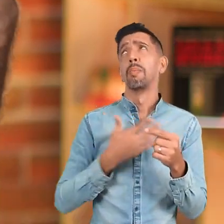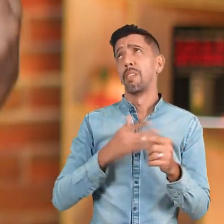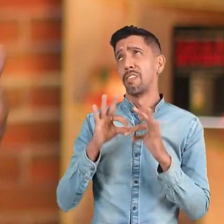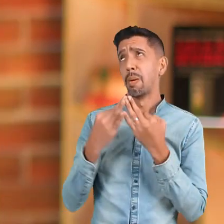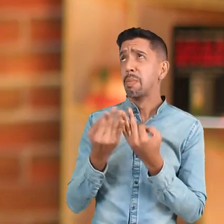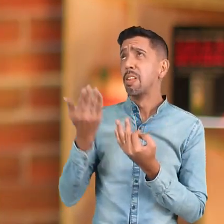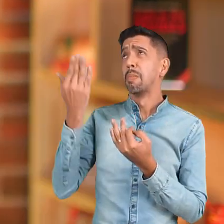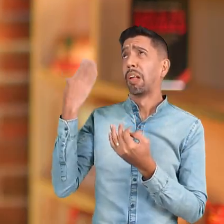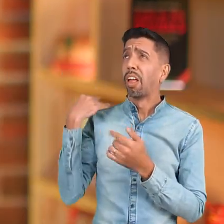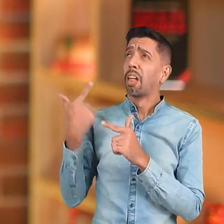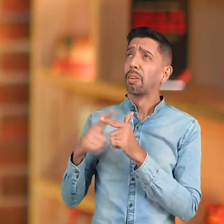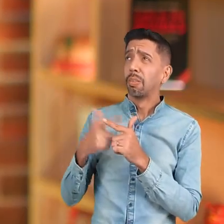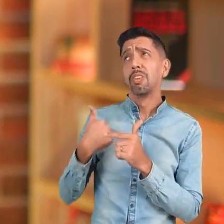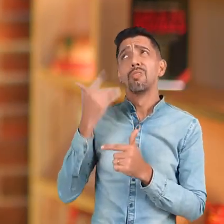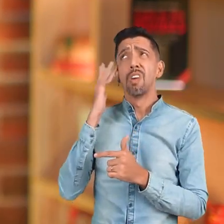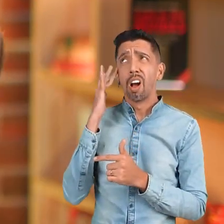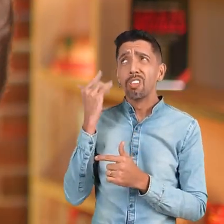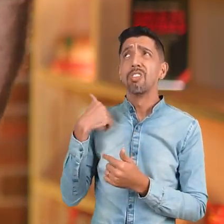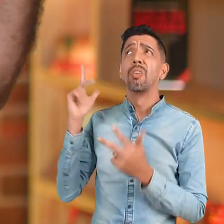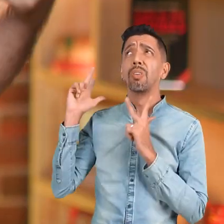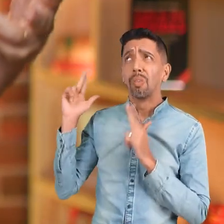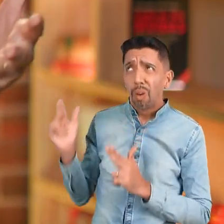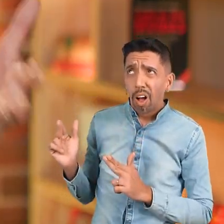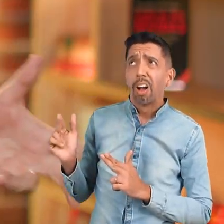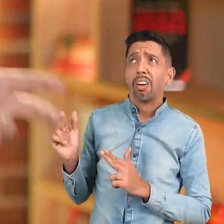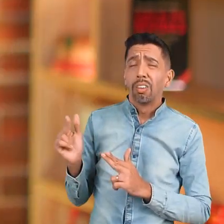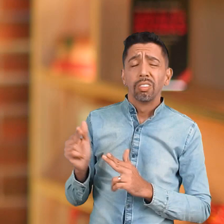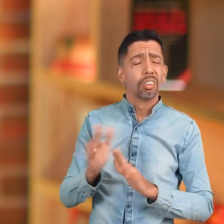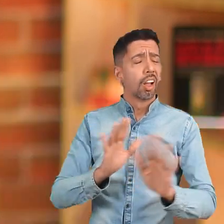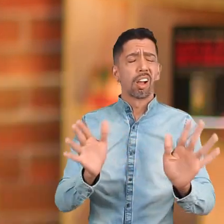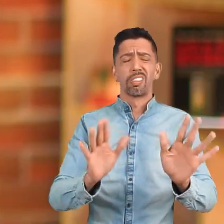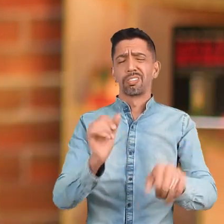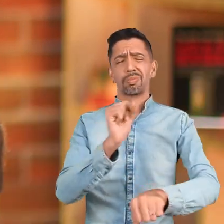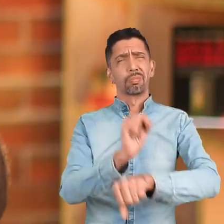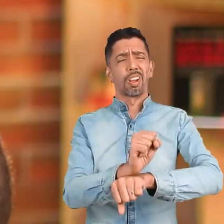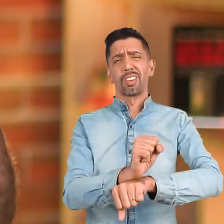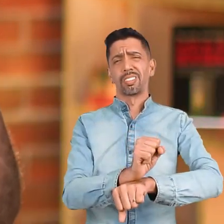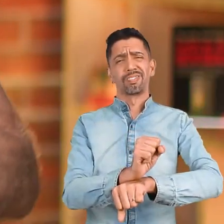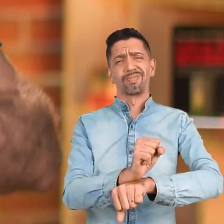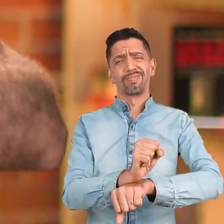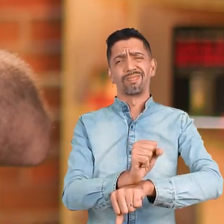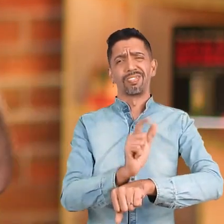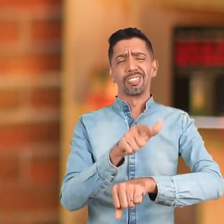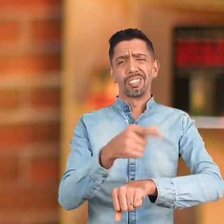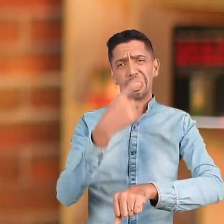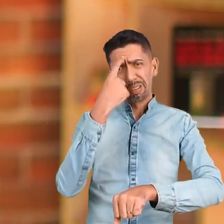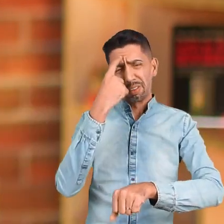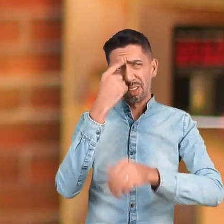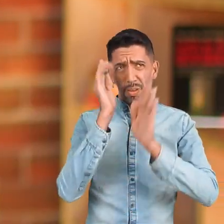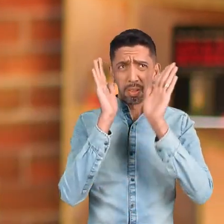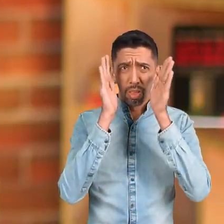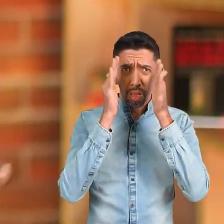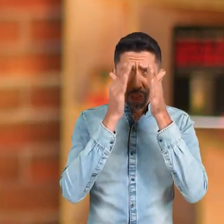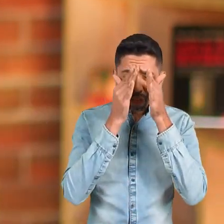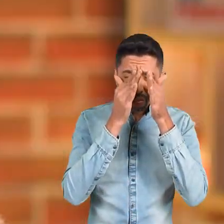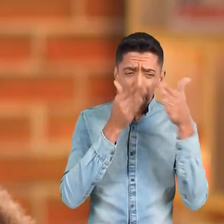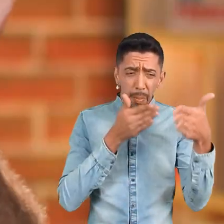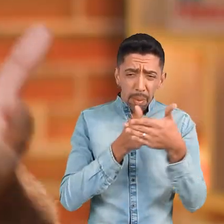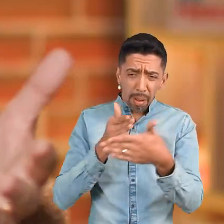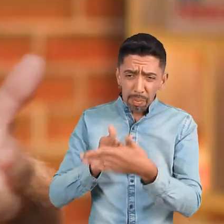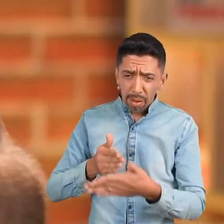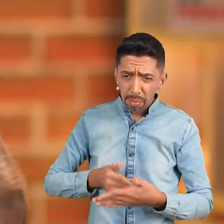tiveram problemas e eu acho que eu tenho essa crença limitante financeira que está me levando ao meu